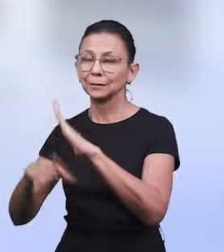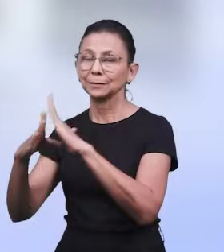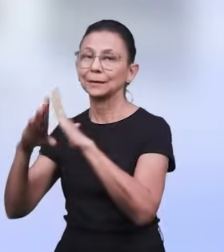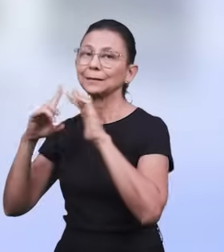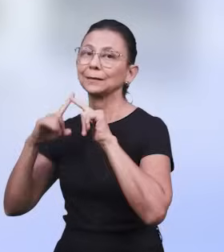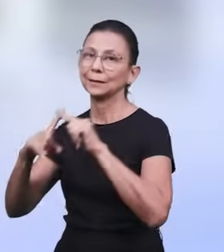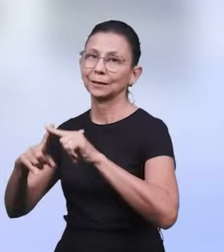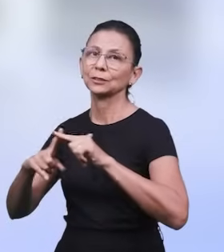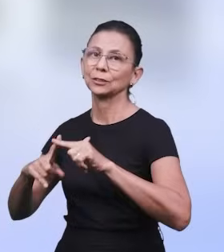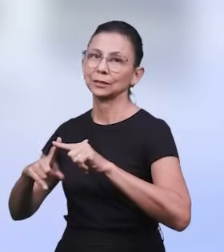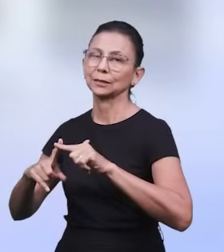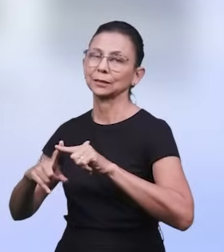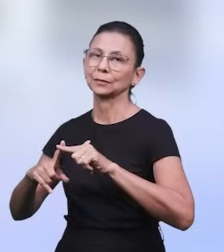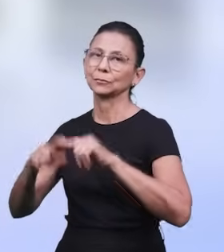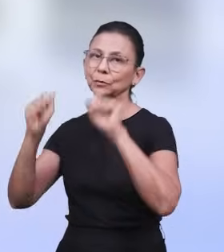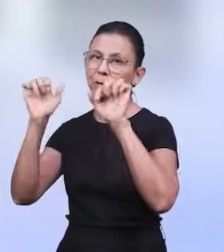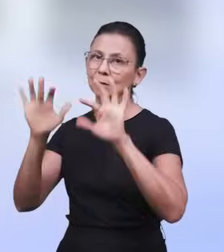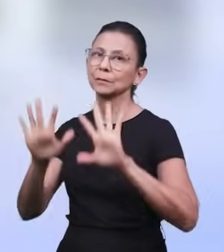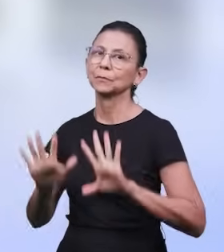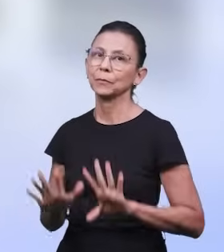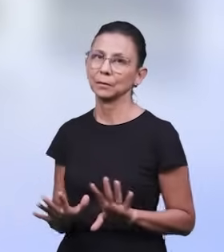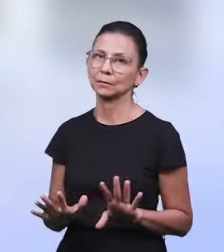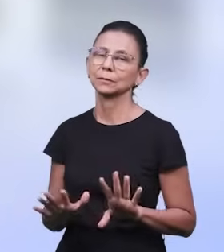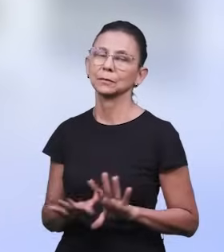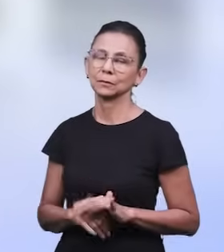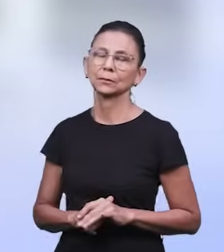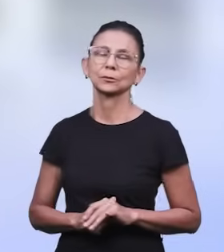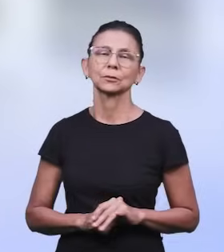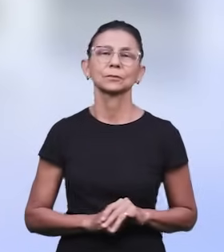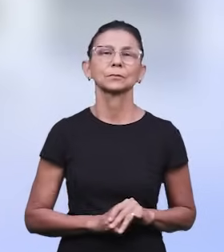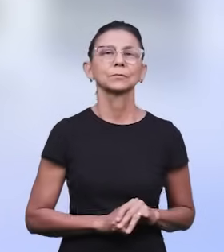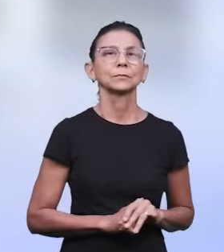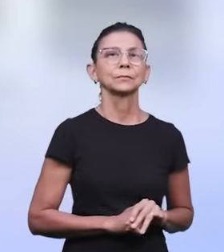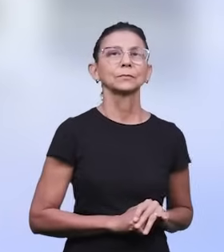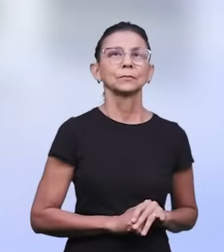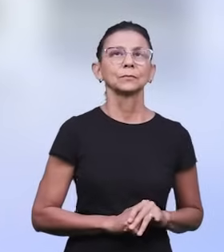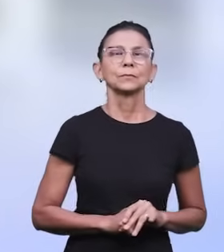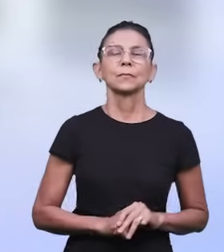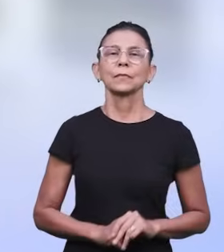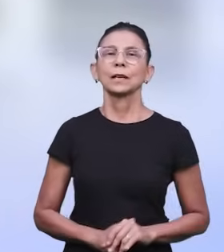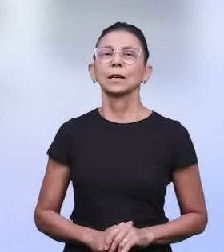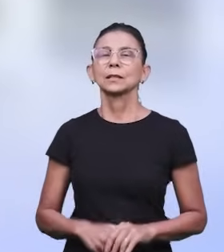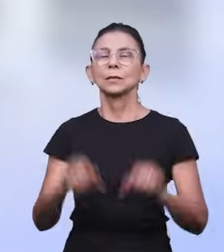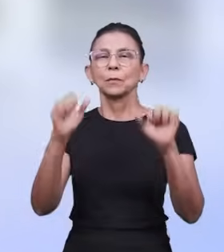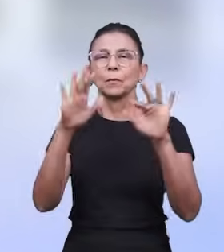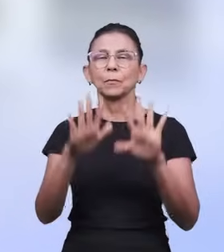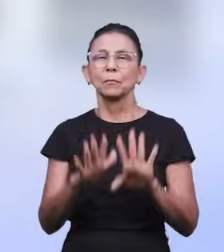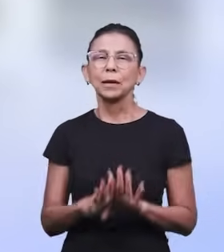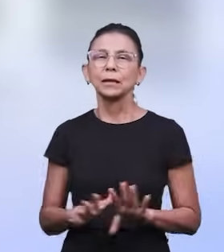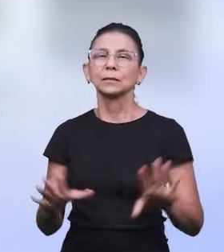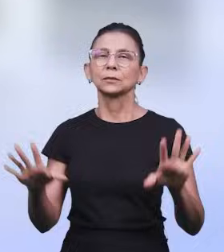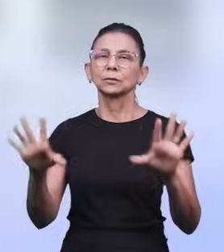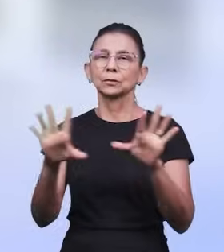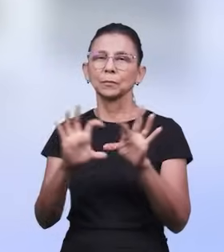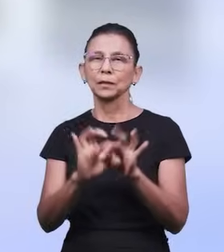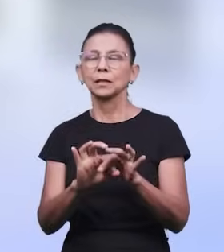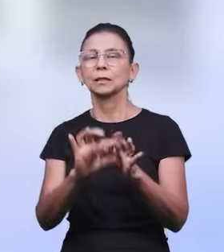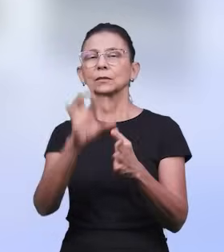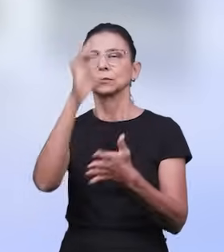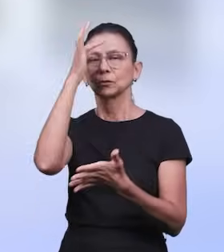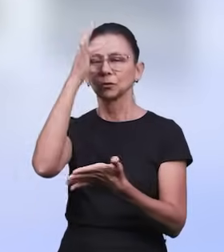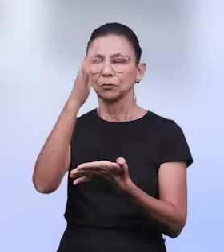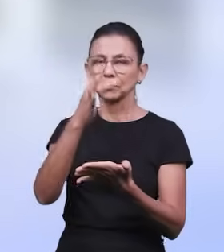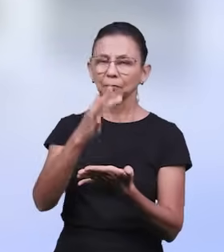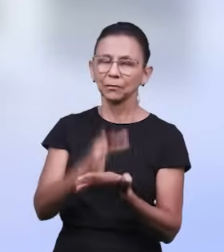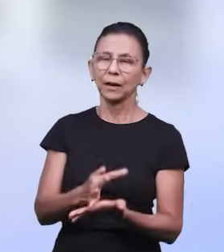tínhamos recebido aqui. As bênçãos recebidas iam ser para nós um transbordar, um renovo na adoração ao Senhor, um